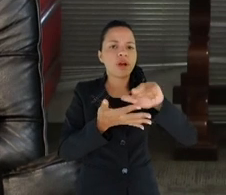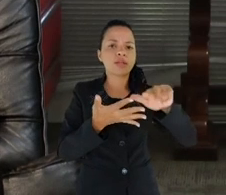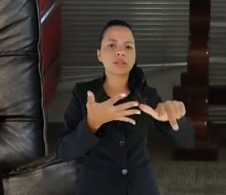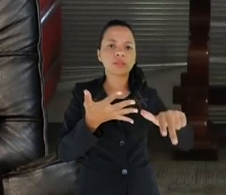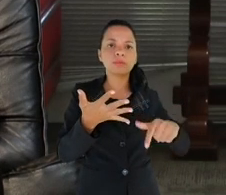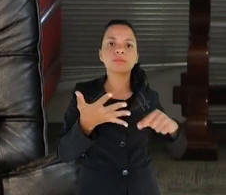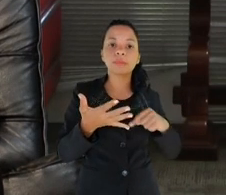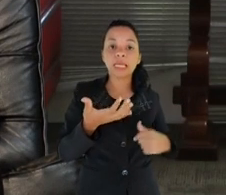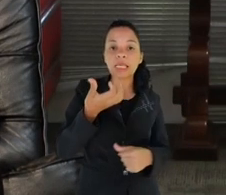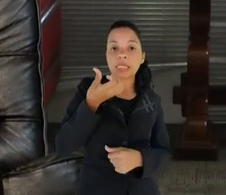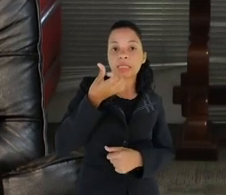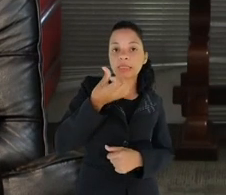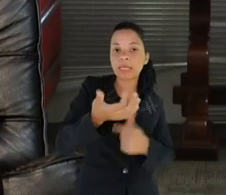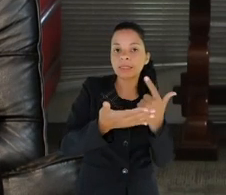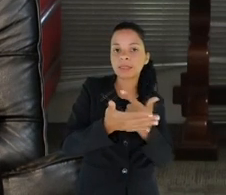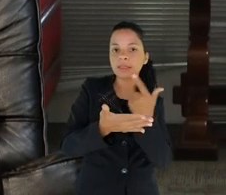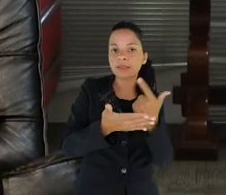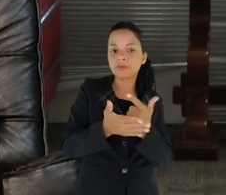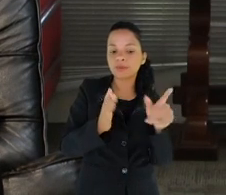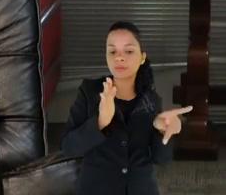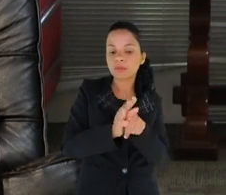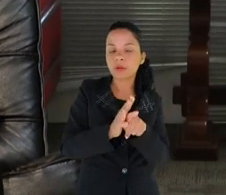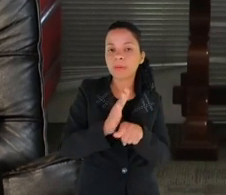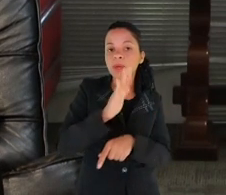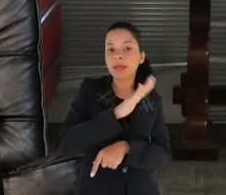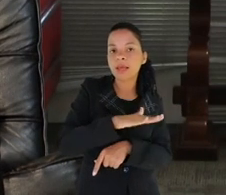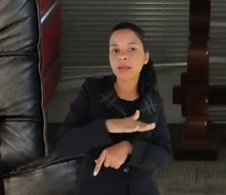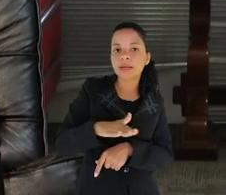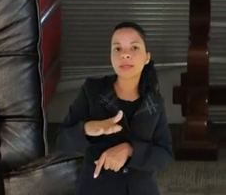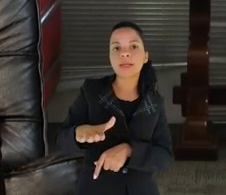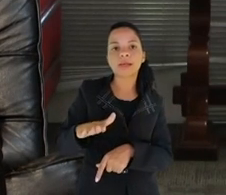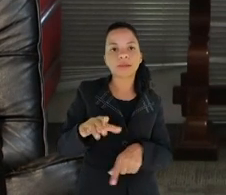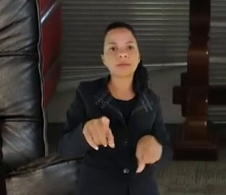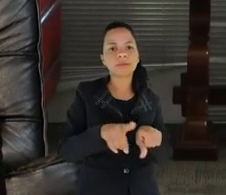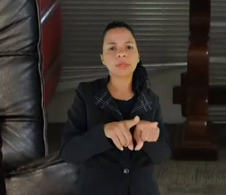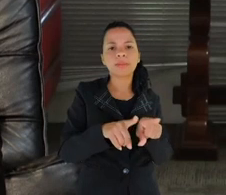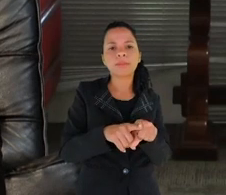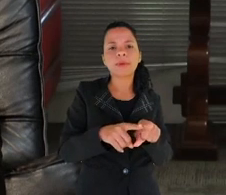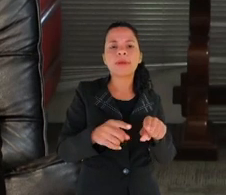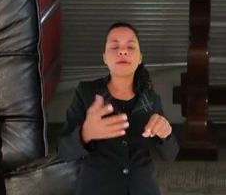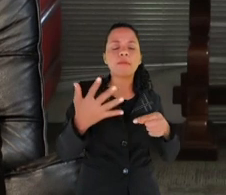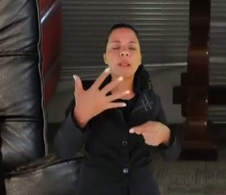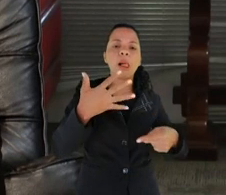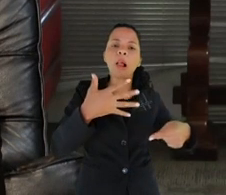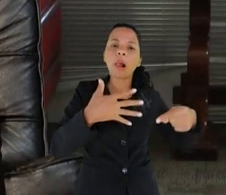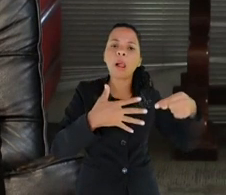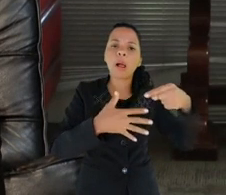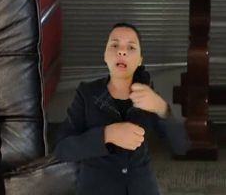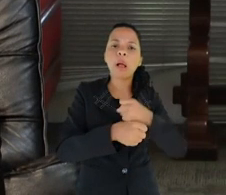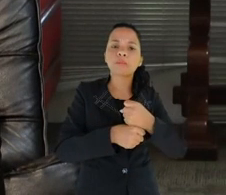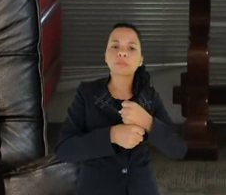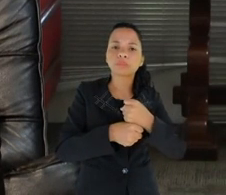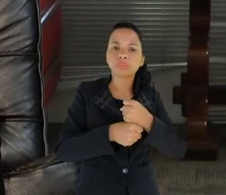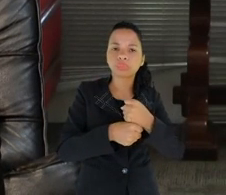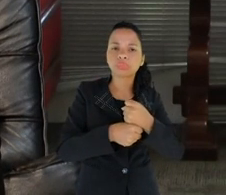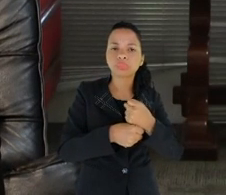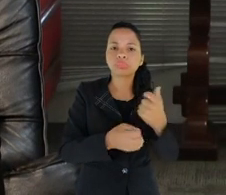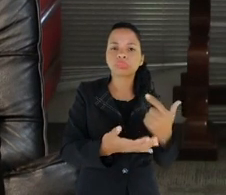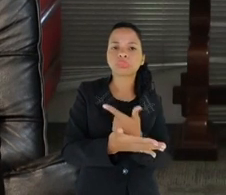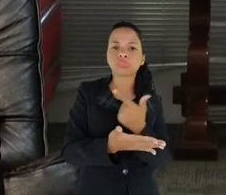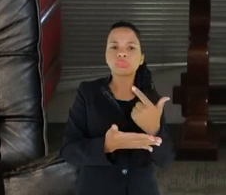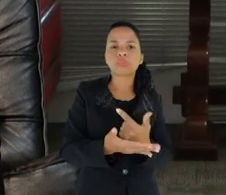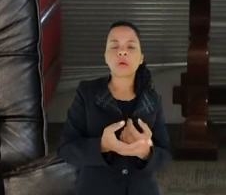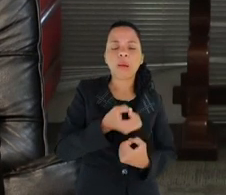infantis e mais de 10 coletâneas literárias nos últimos anos e está em mais de 50 antologias, poemas,